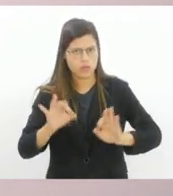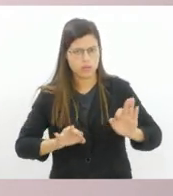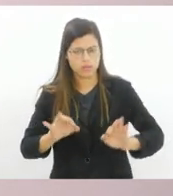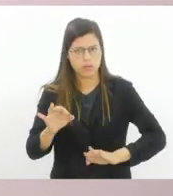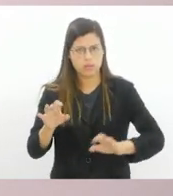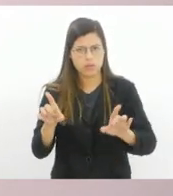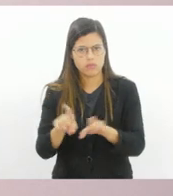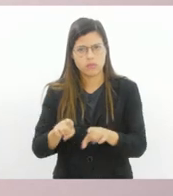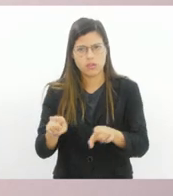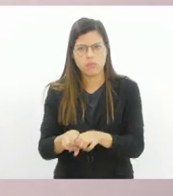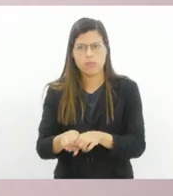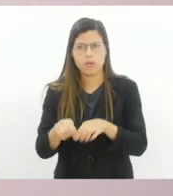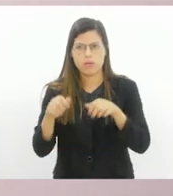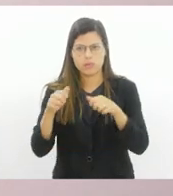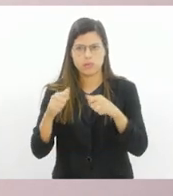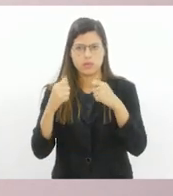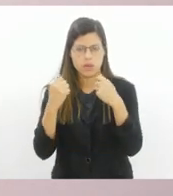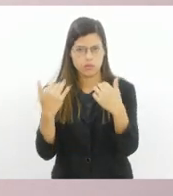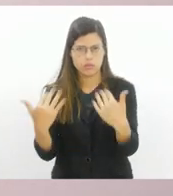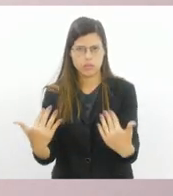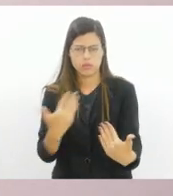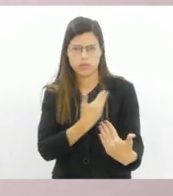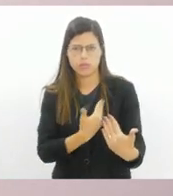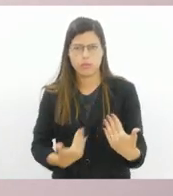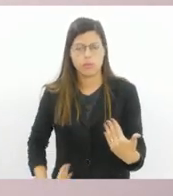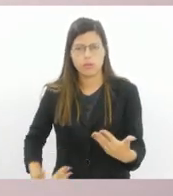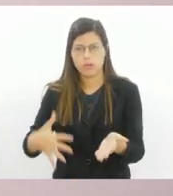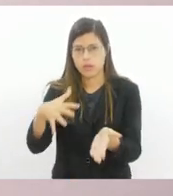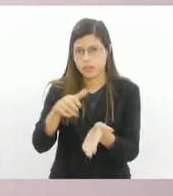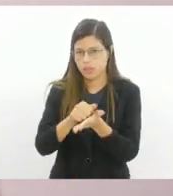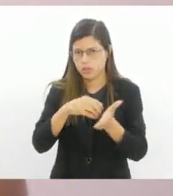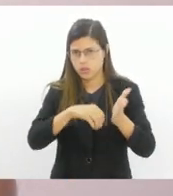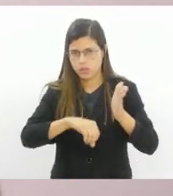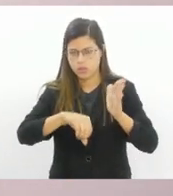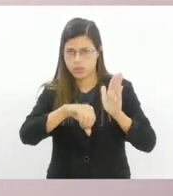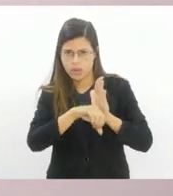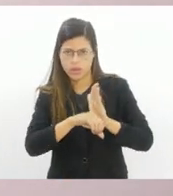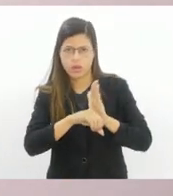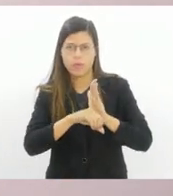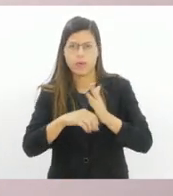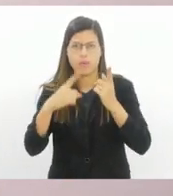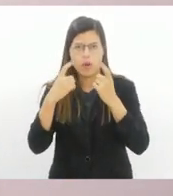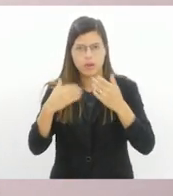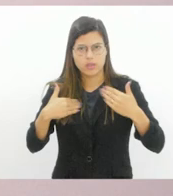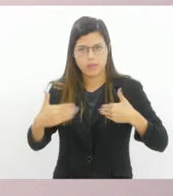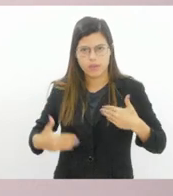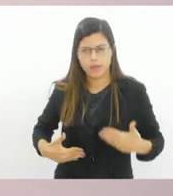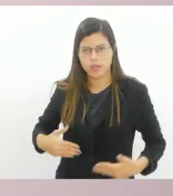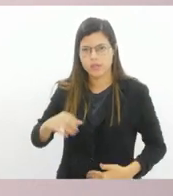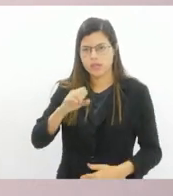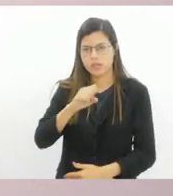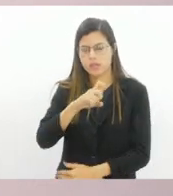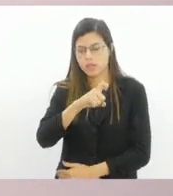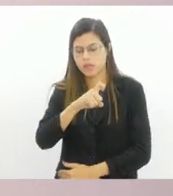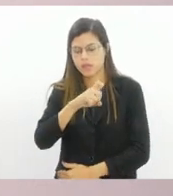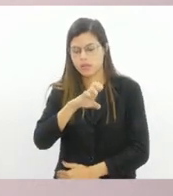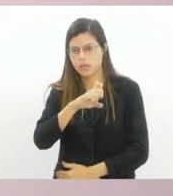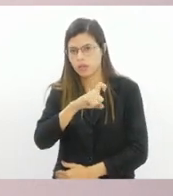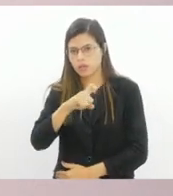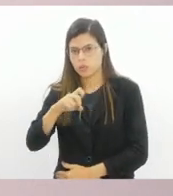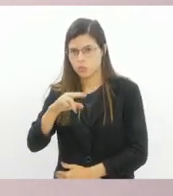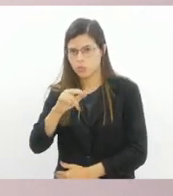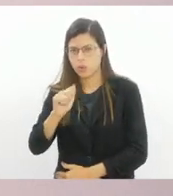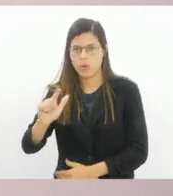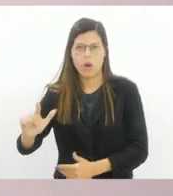da audiência pública. São registros de crimes que envolvem violência física, sexual, moral, psicológica e